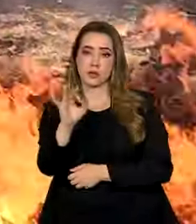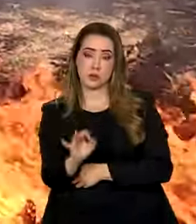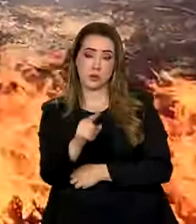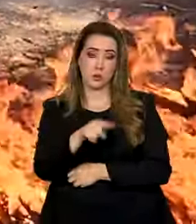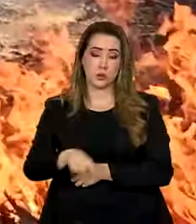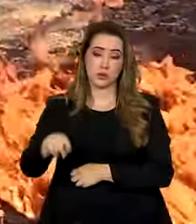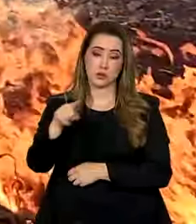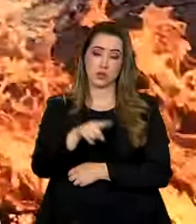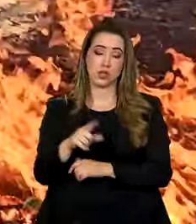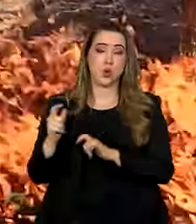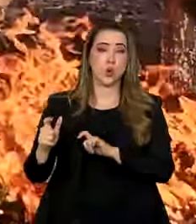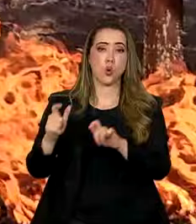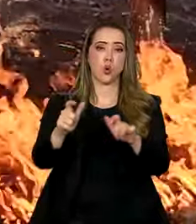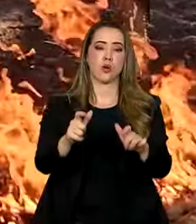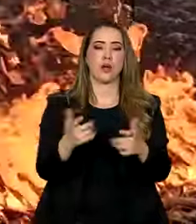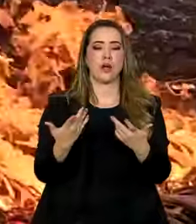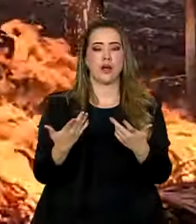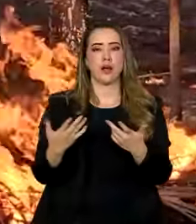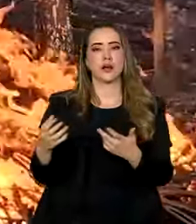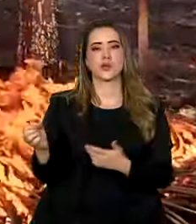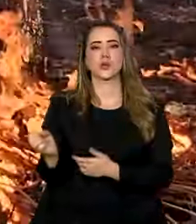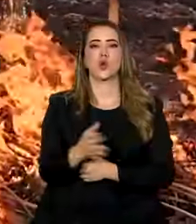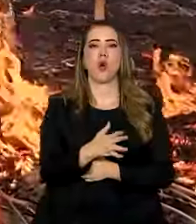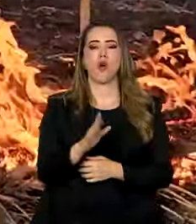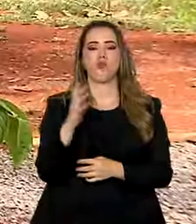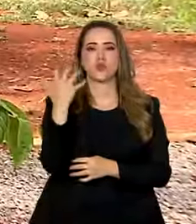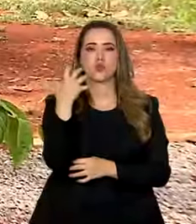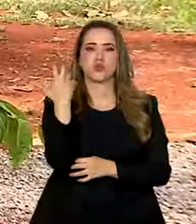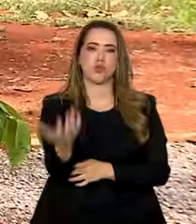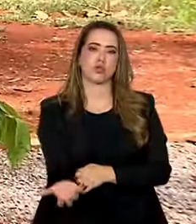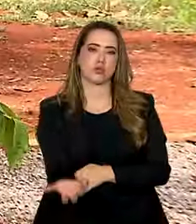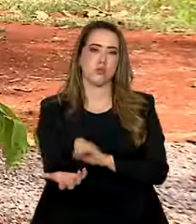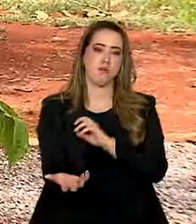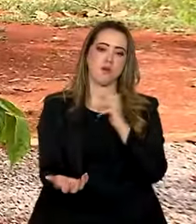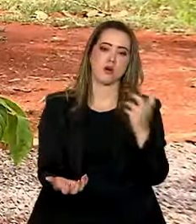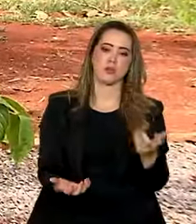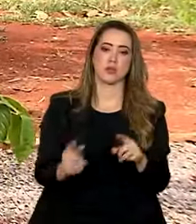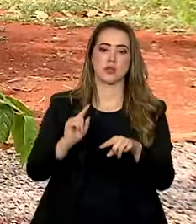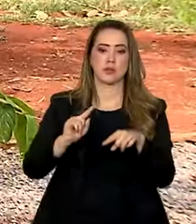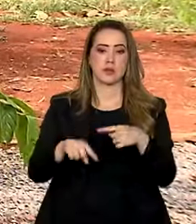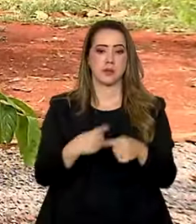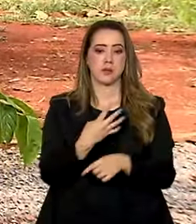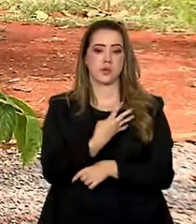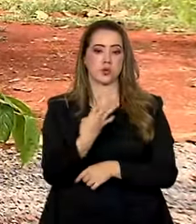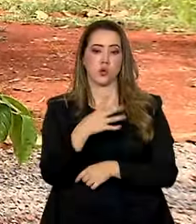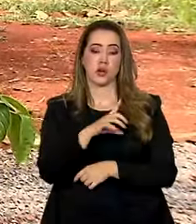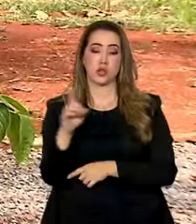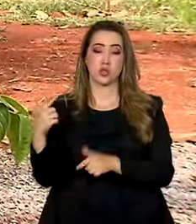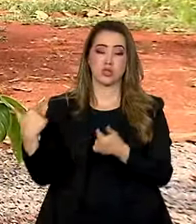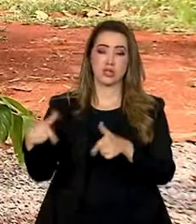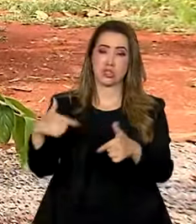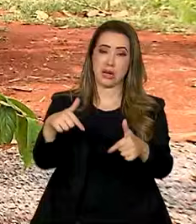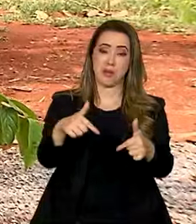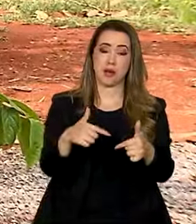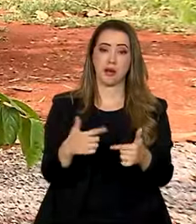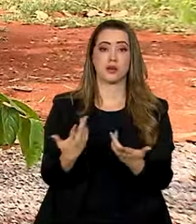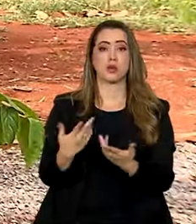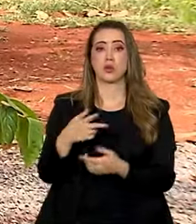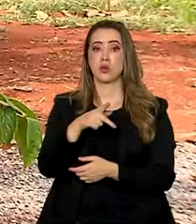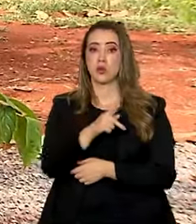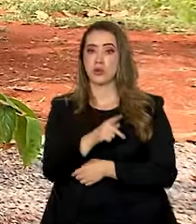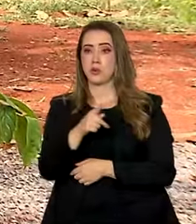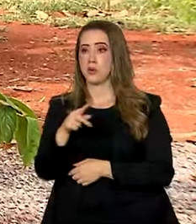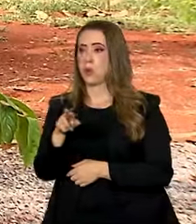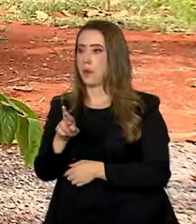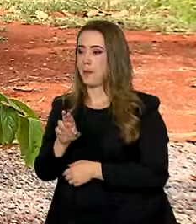55% deles em áreas recém-desmatadas. Depois de 4 dias de trabalho intenso, o Previfogo